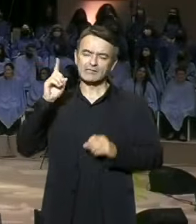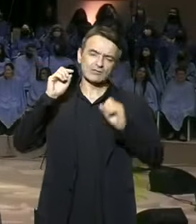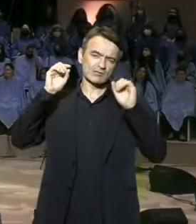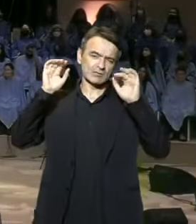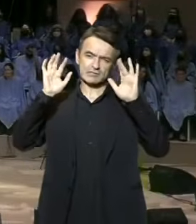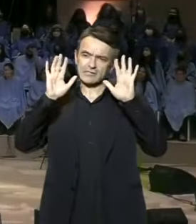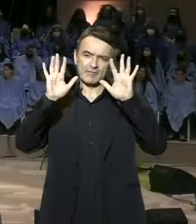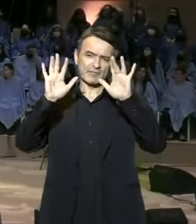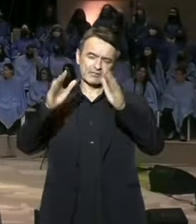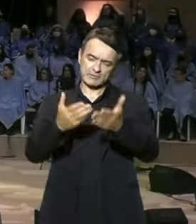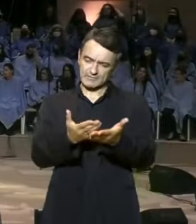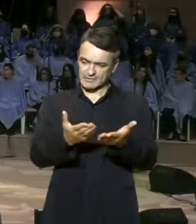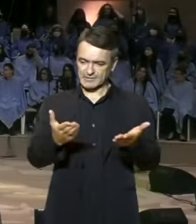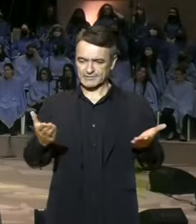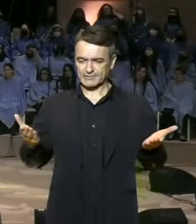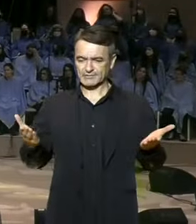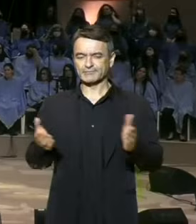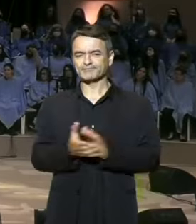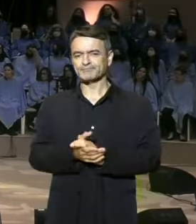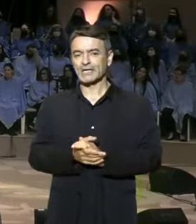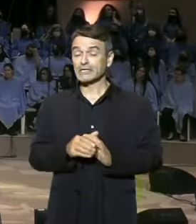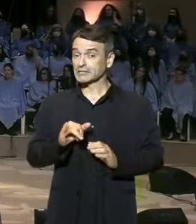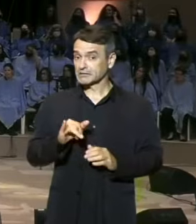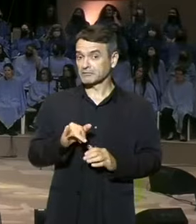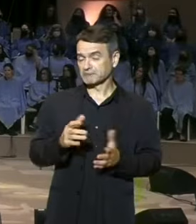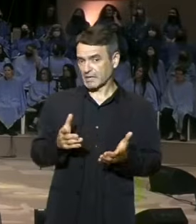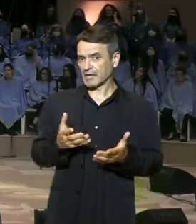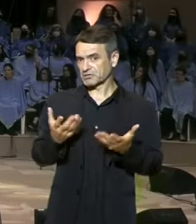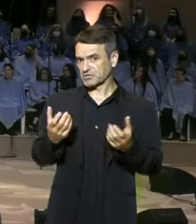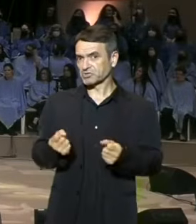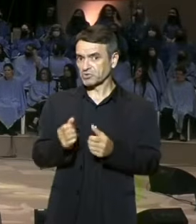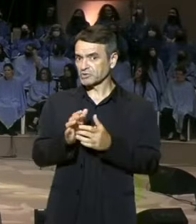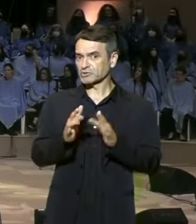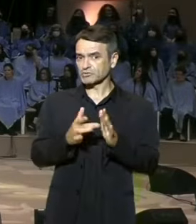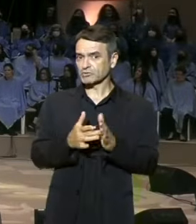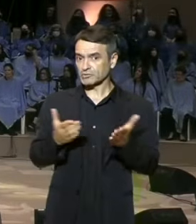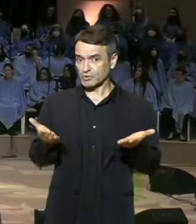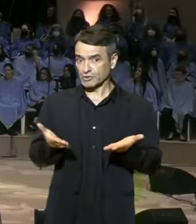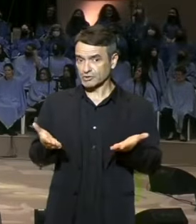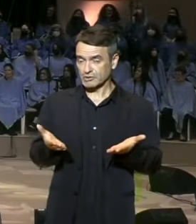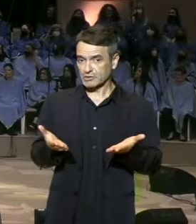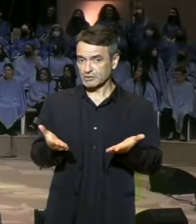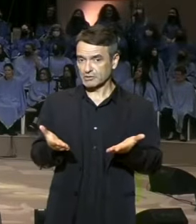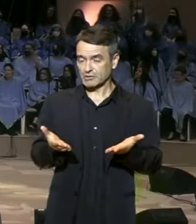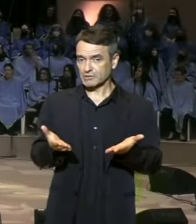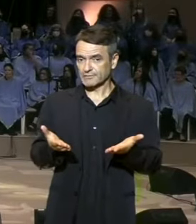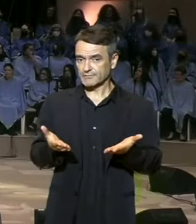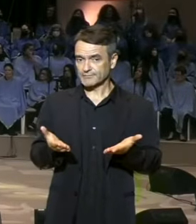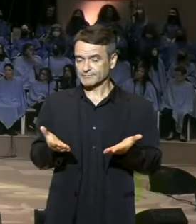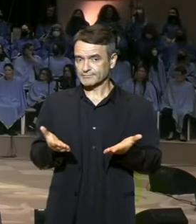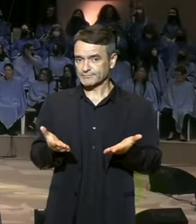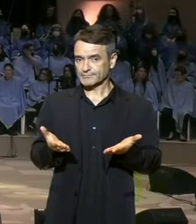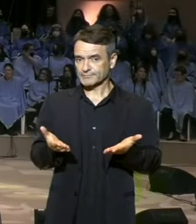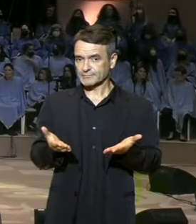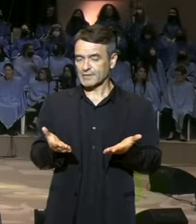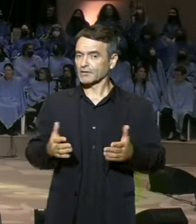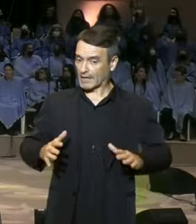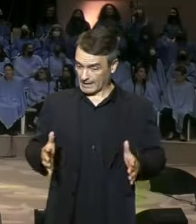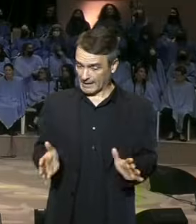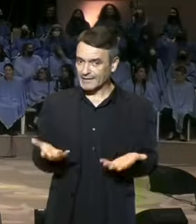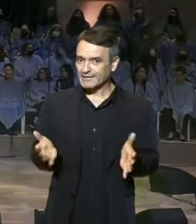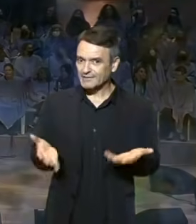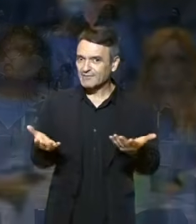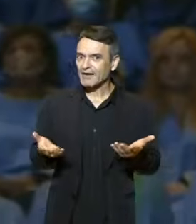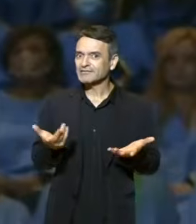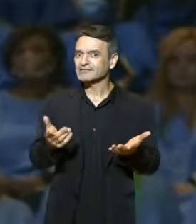Deus abençoe você. Se você tomou uma decisão pela primeira vez com o Senhor, quero te animar